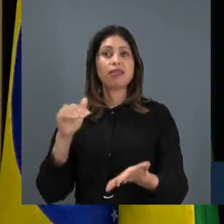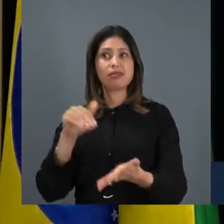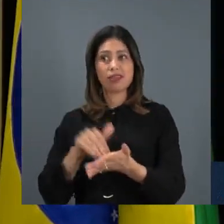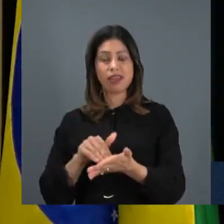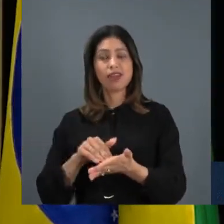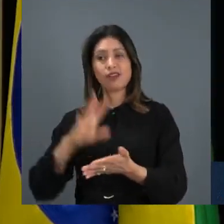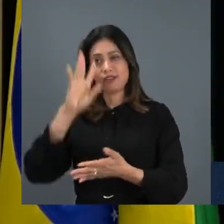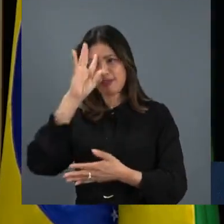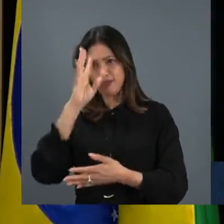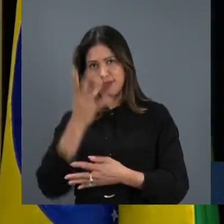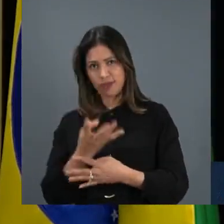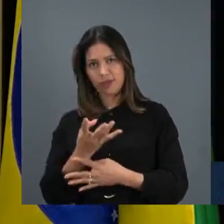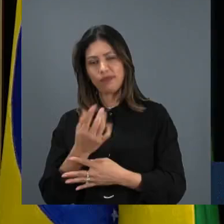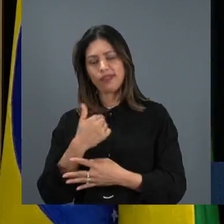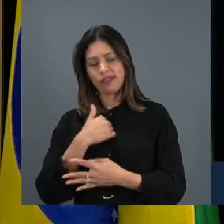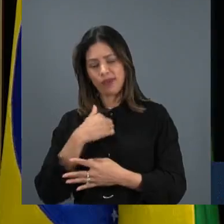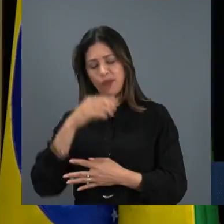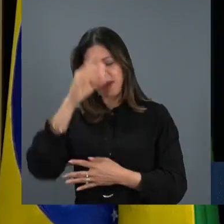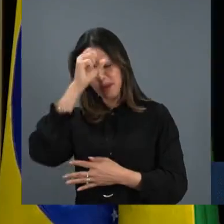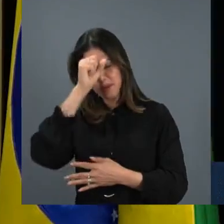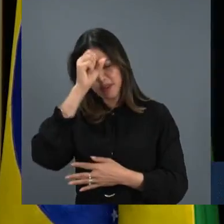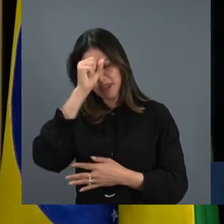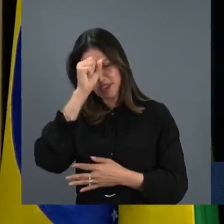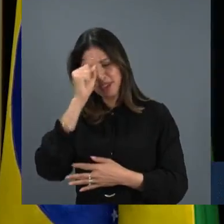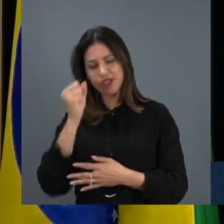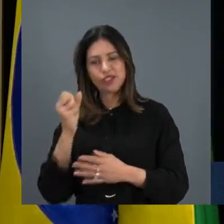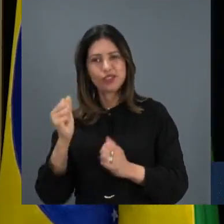E graças a Deus tive uma família